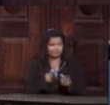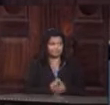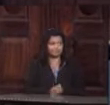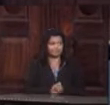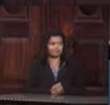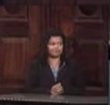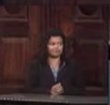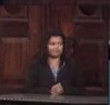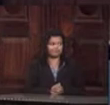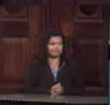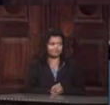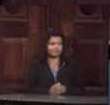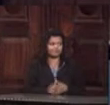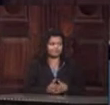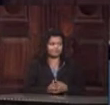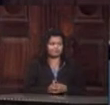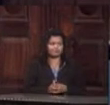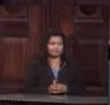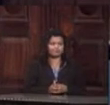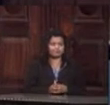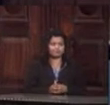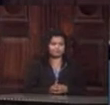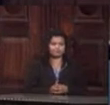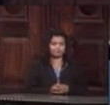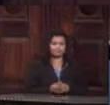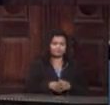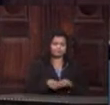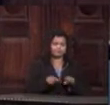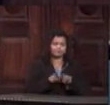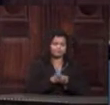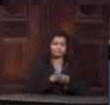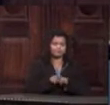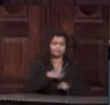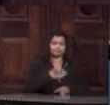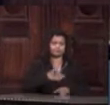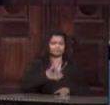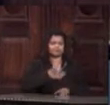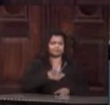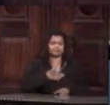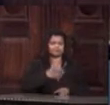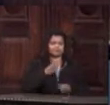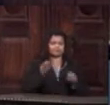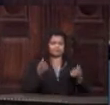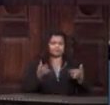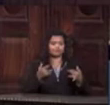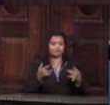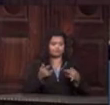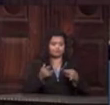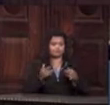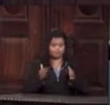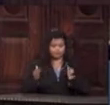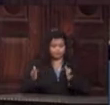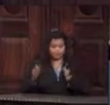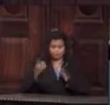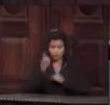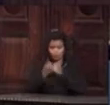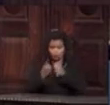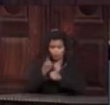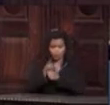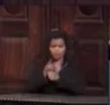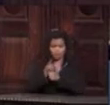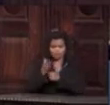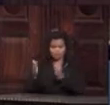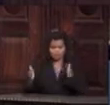mencionar alguns elementos deste um ano do golpe de estado em andamento